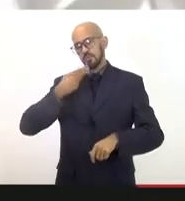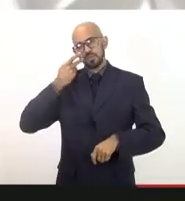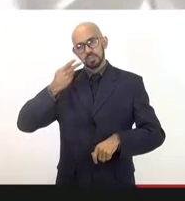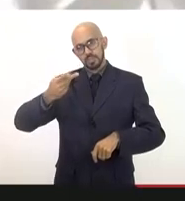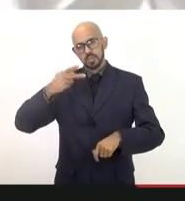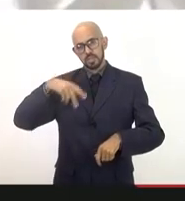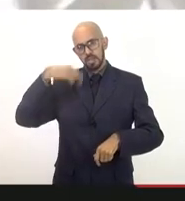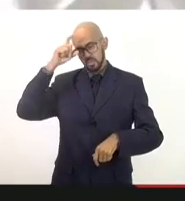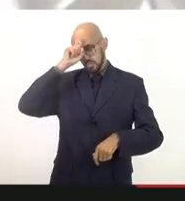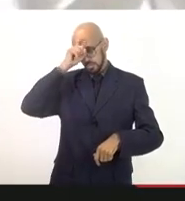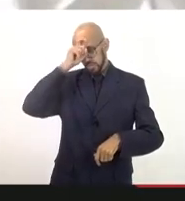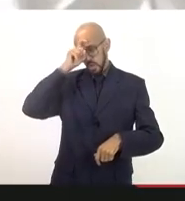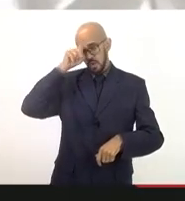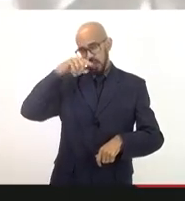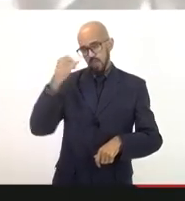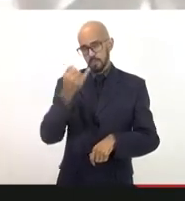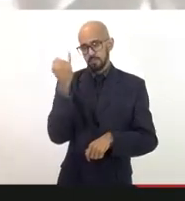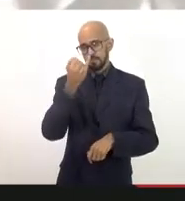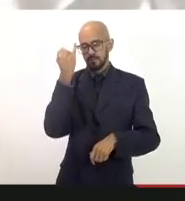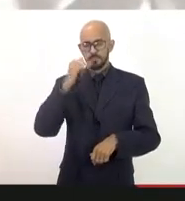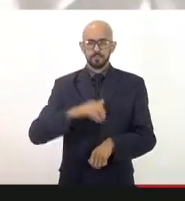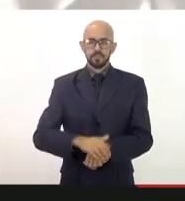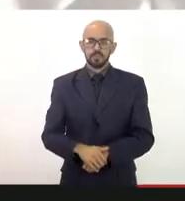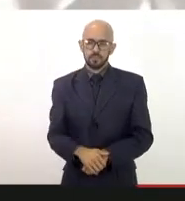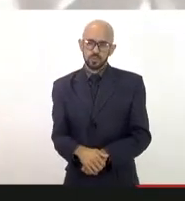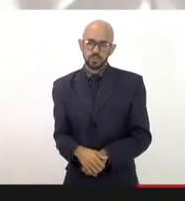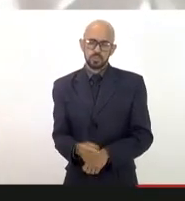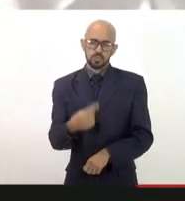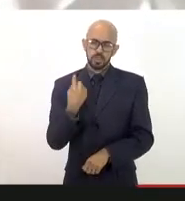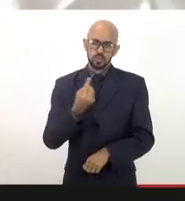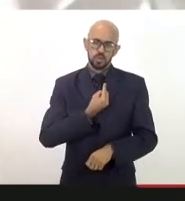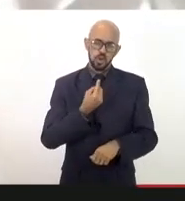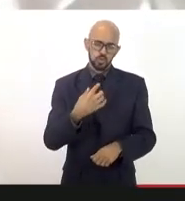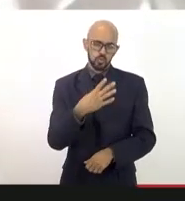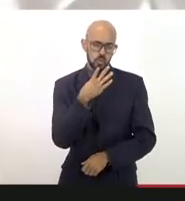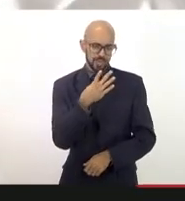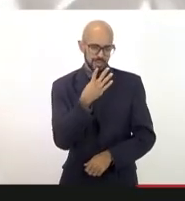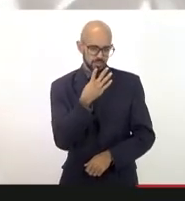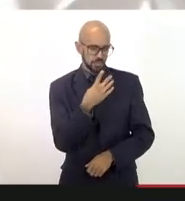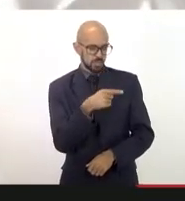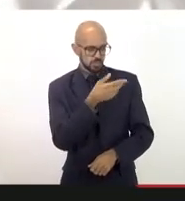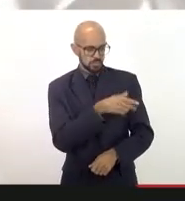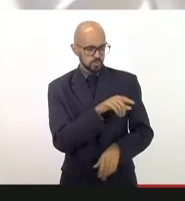Santa Maria vai ser extremamente importante para a gente conhecer de perto, né,